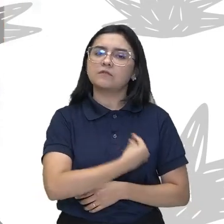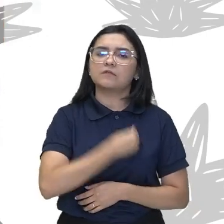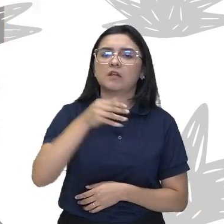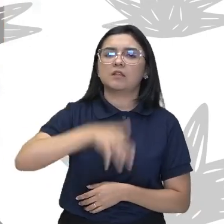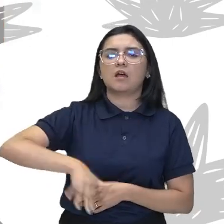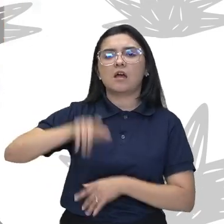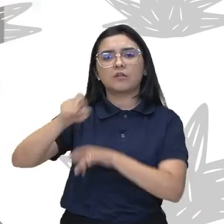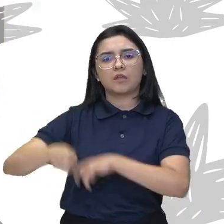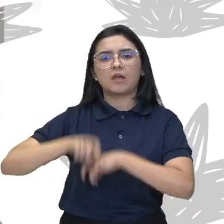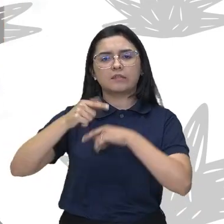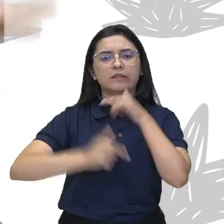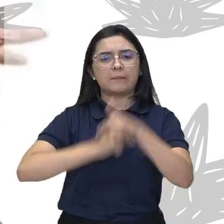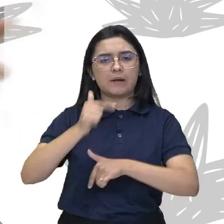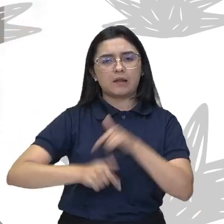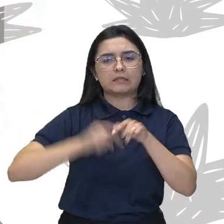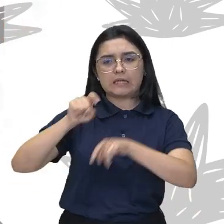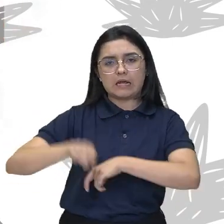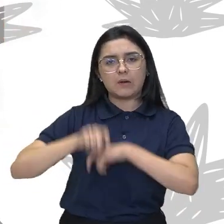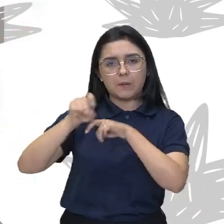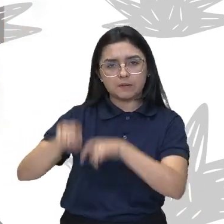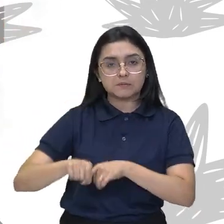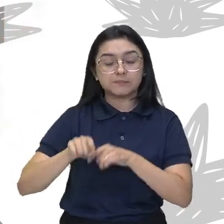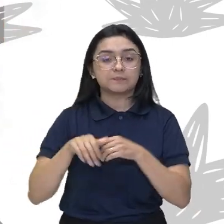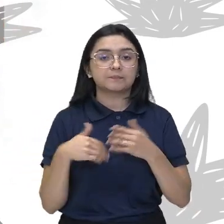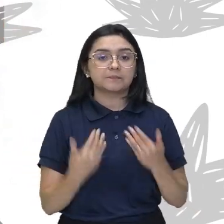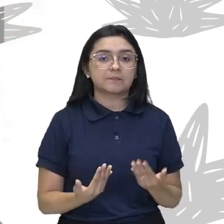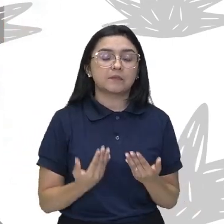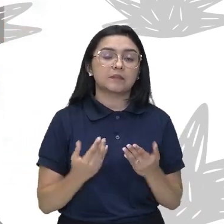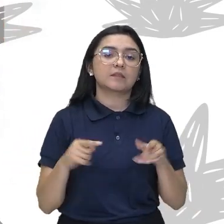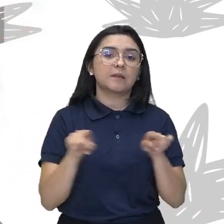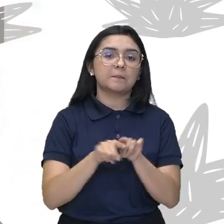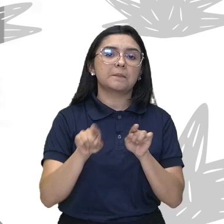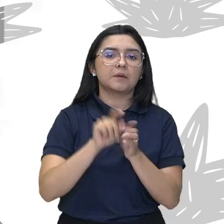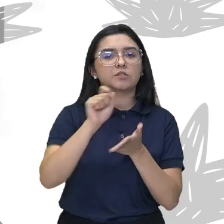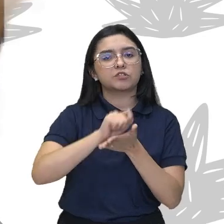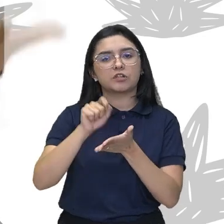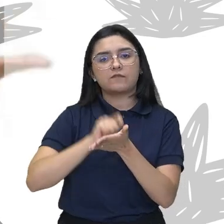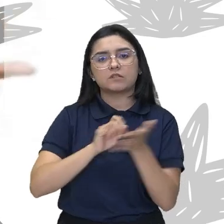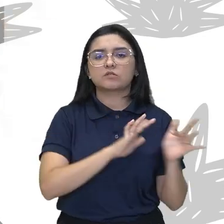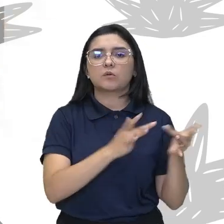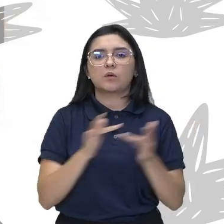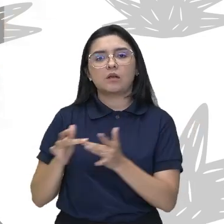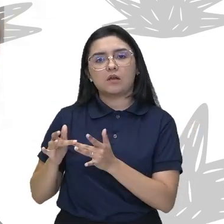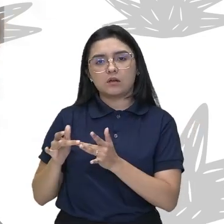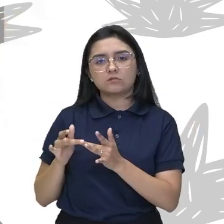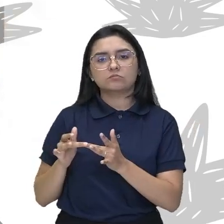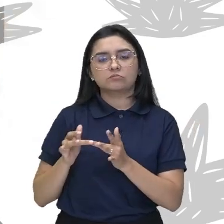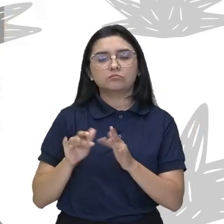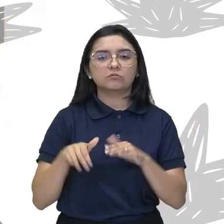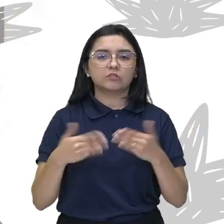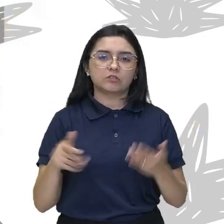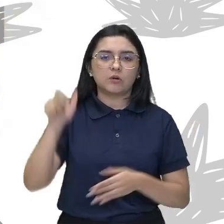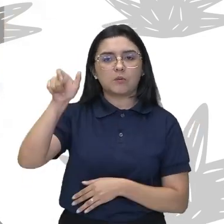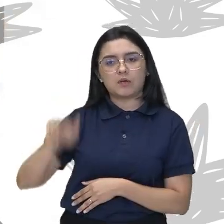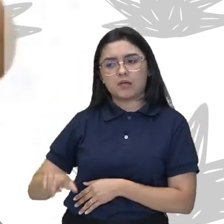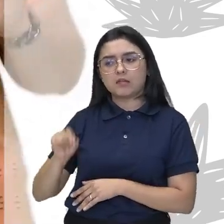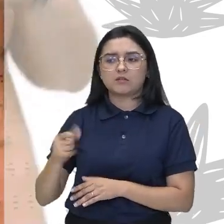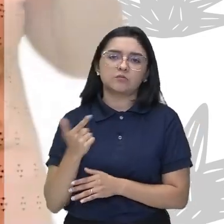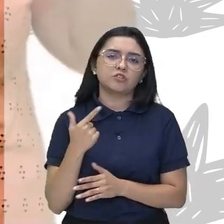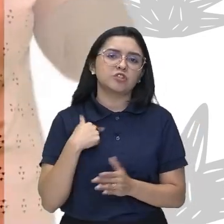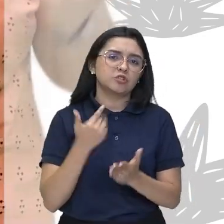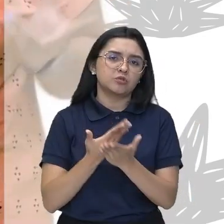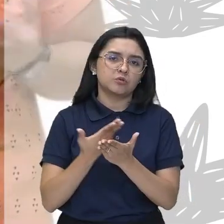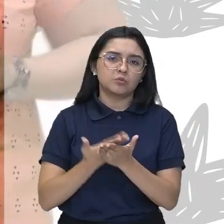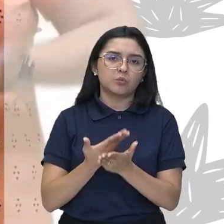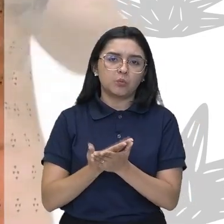de trabalhar com essa roça e de escrever nesse contexto. De fato, ele foi uma pessoa de pouco estudo, então por